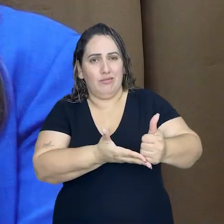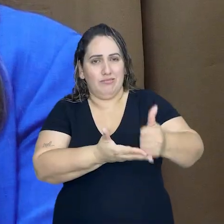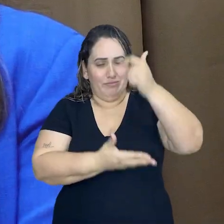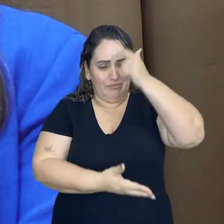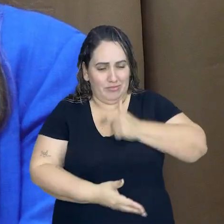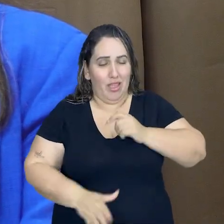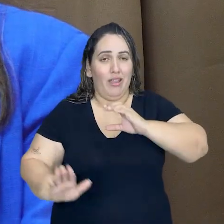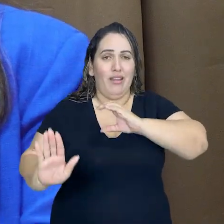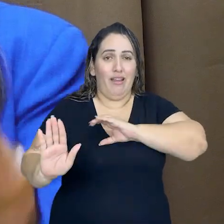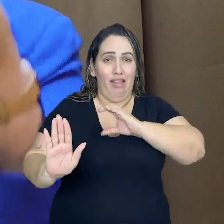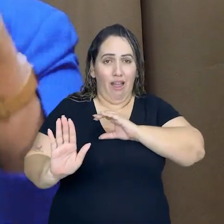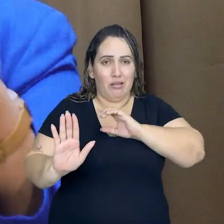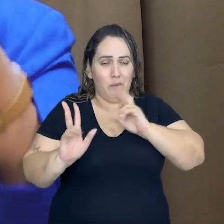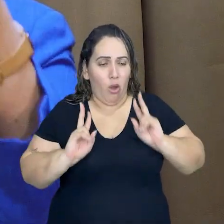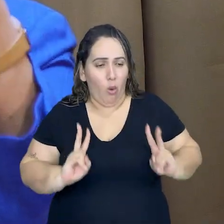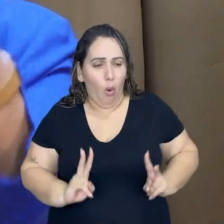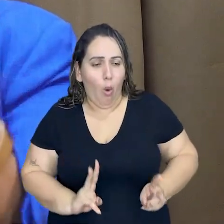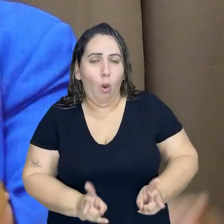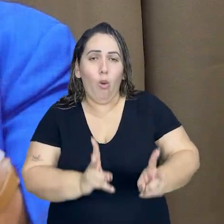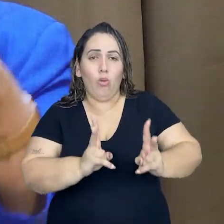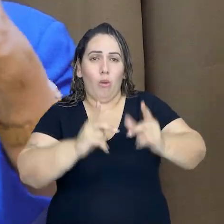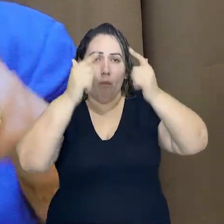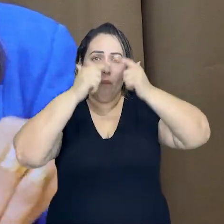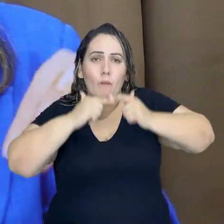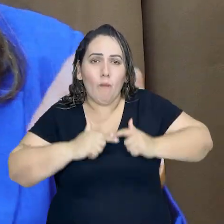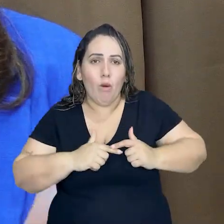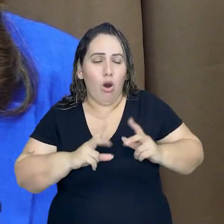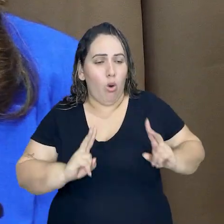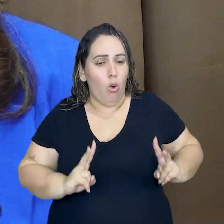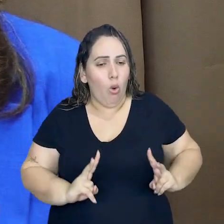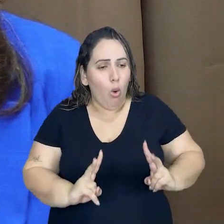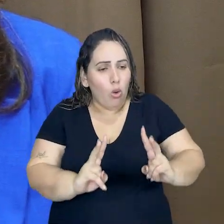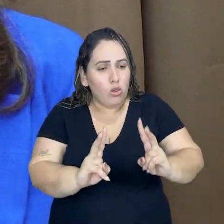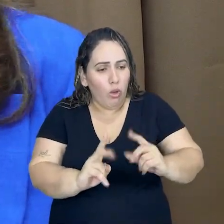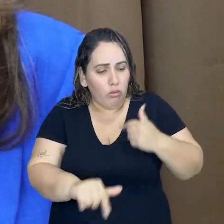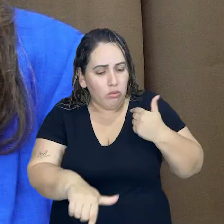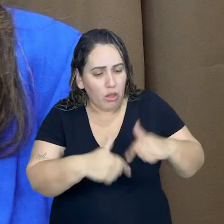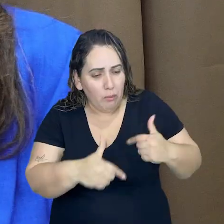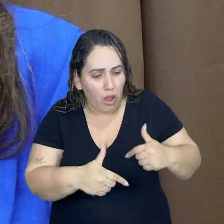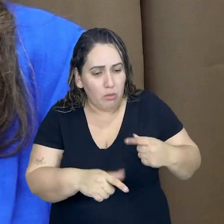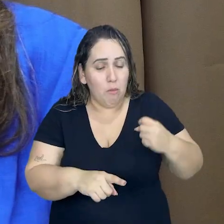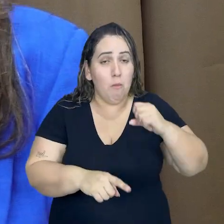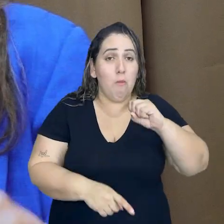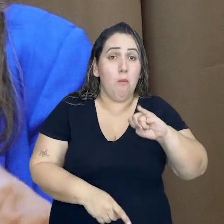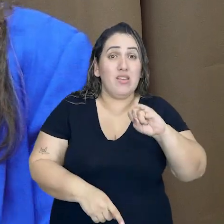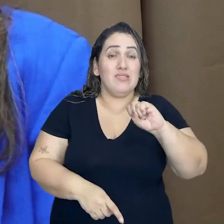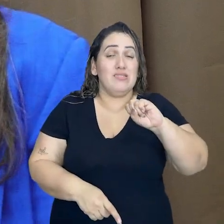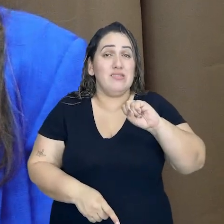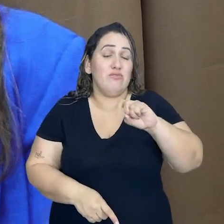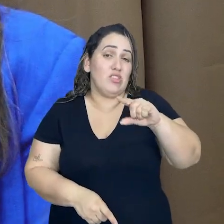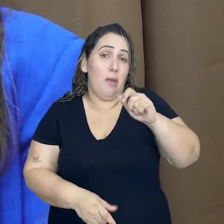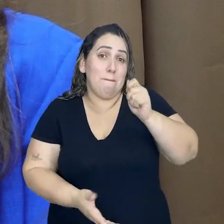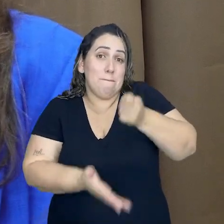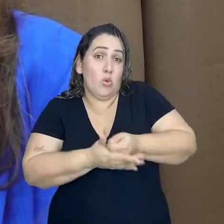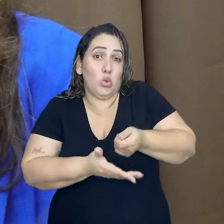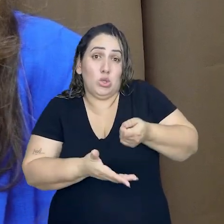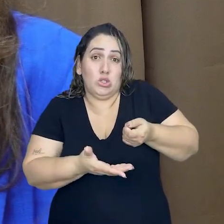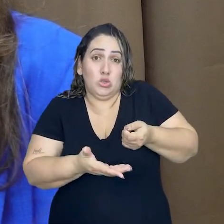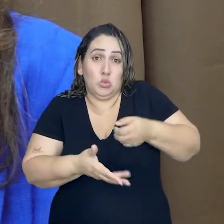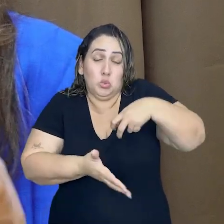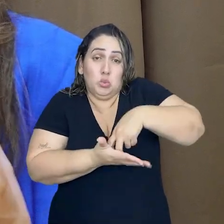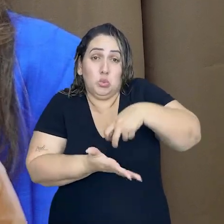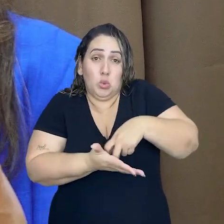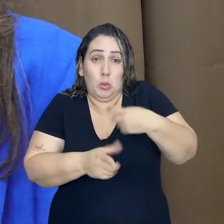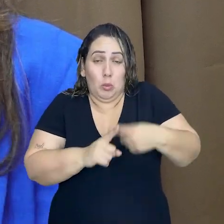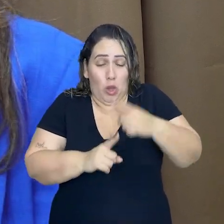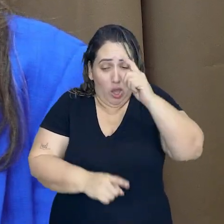conscientização da mulher na política como atividade partidária permanente. Exato. Não é? É Exato. permanente. Por que está havendo?